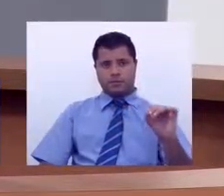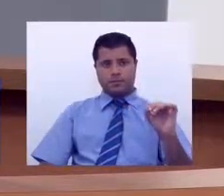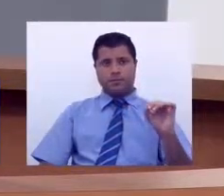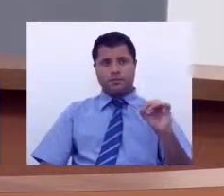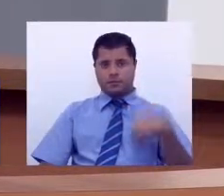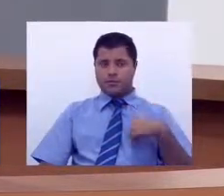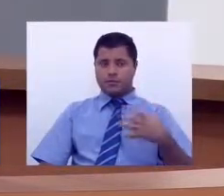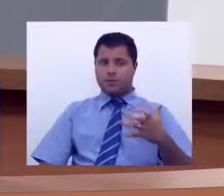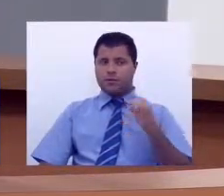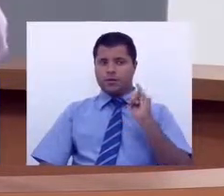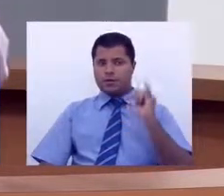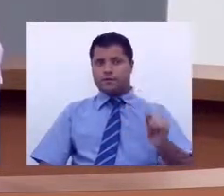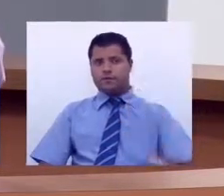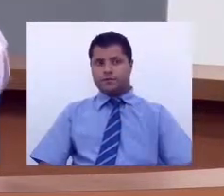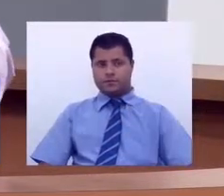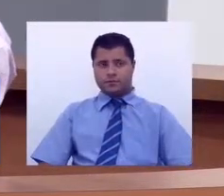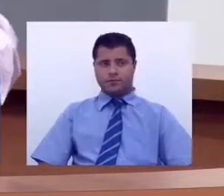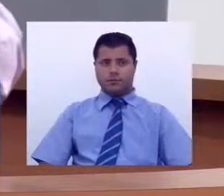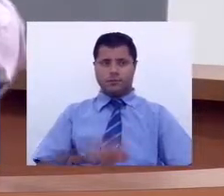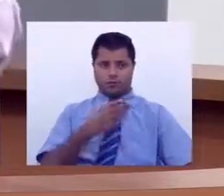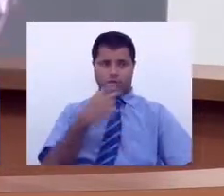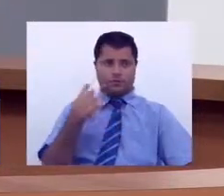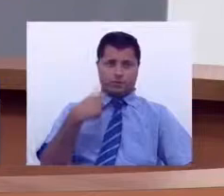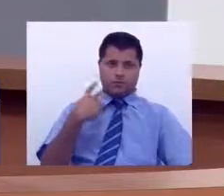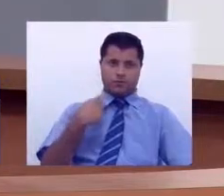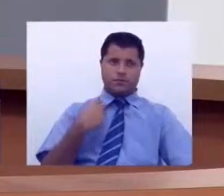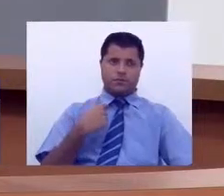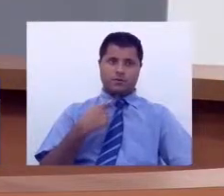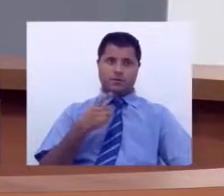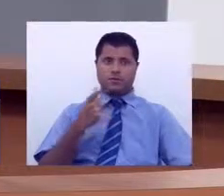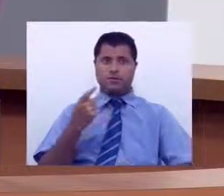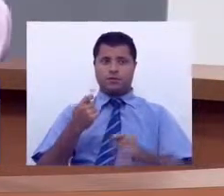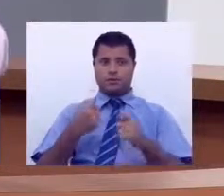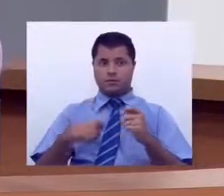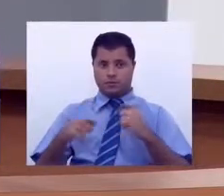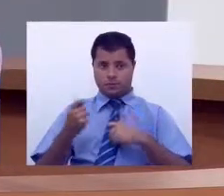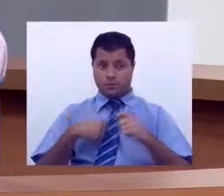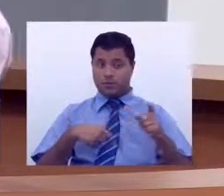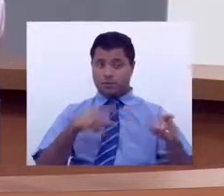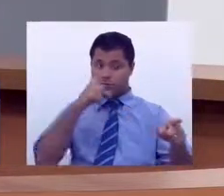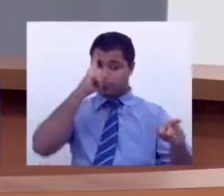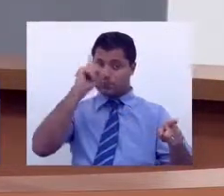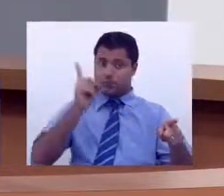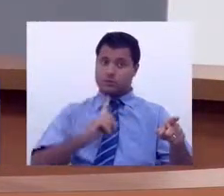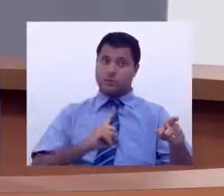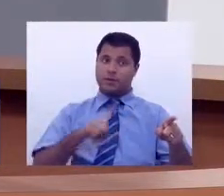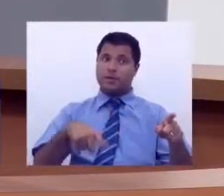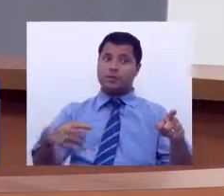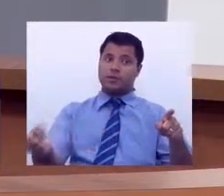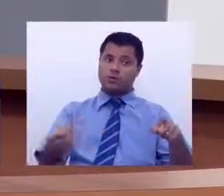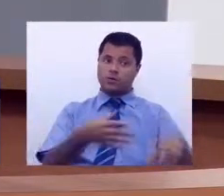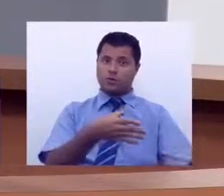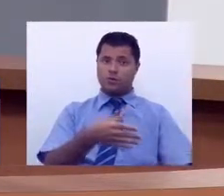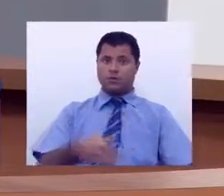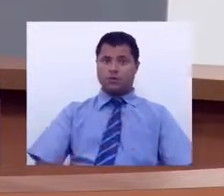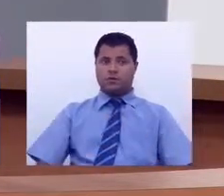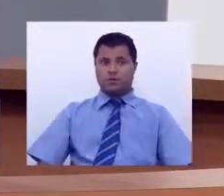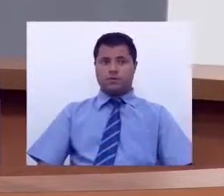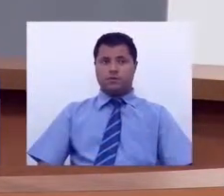algumas situações. Primeiro, o vereador Paulo Sérgio, a administração, se o senhor não sabe, é nova.